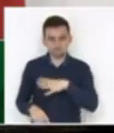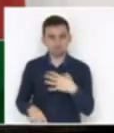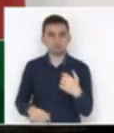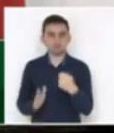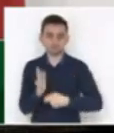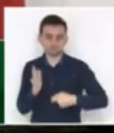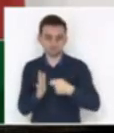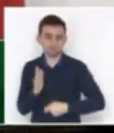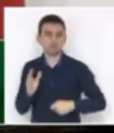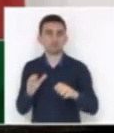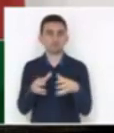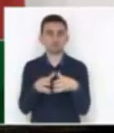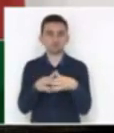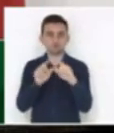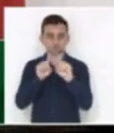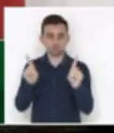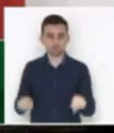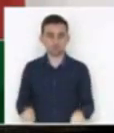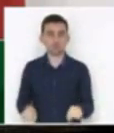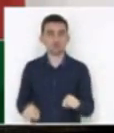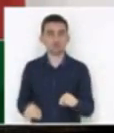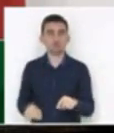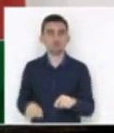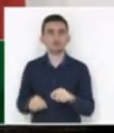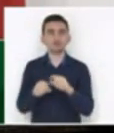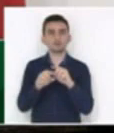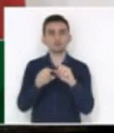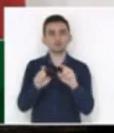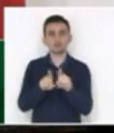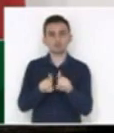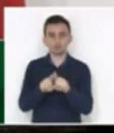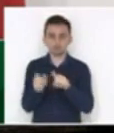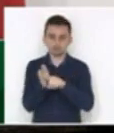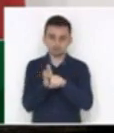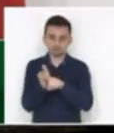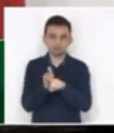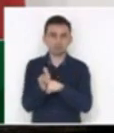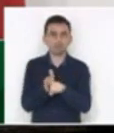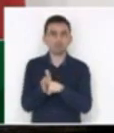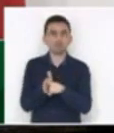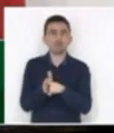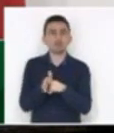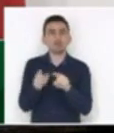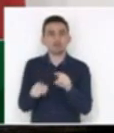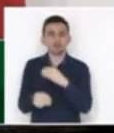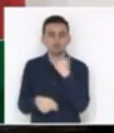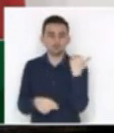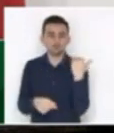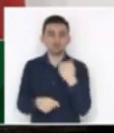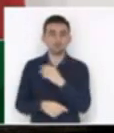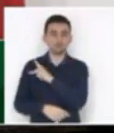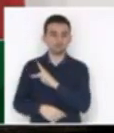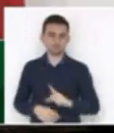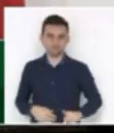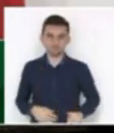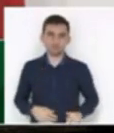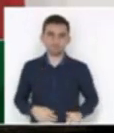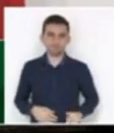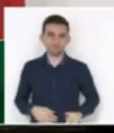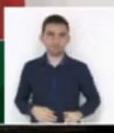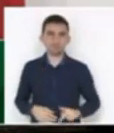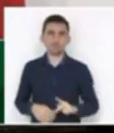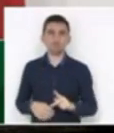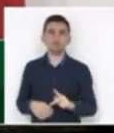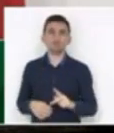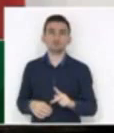carreira, de especialistas em meio ambiente, faleceu como presidente da Associação de Servidores